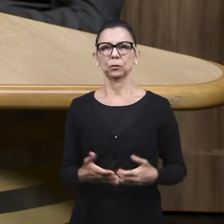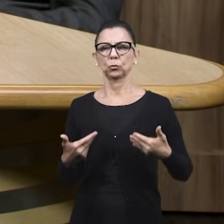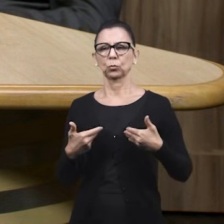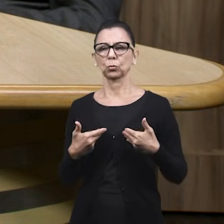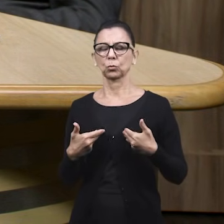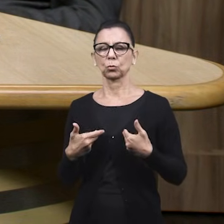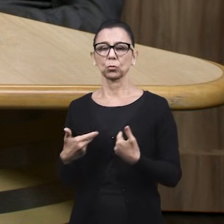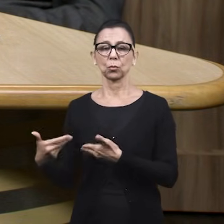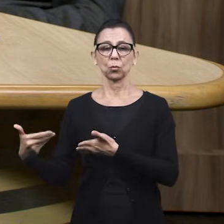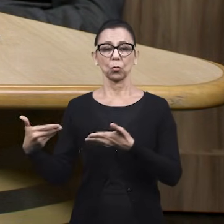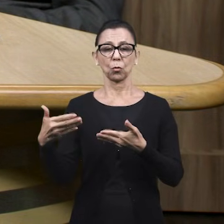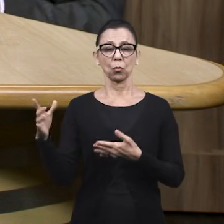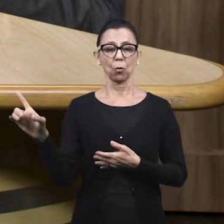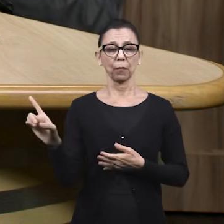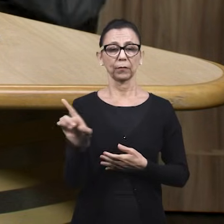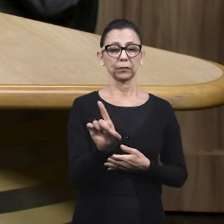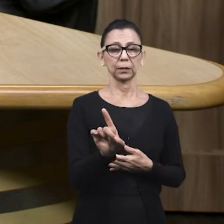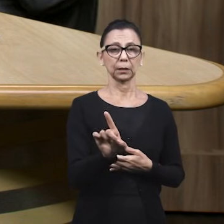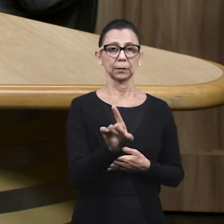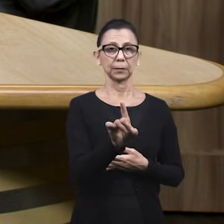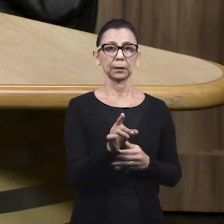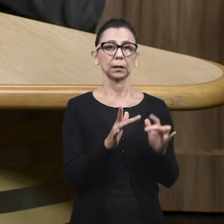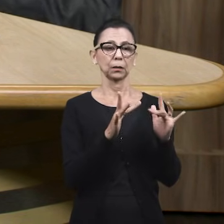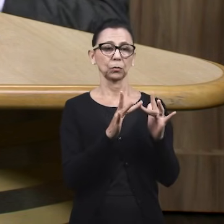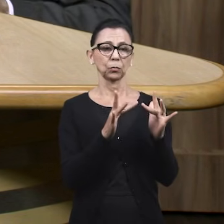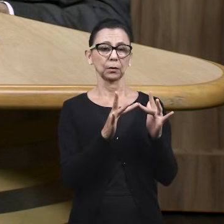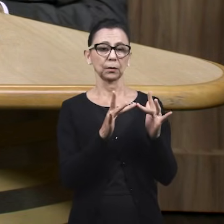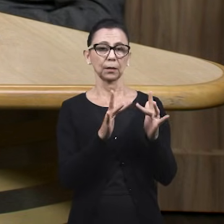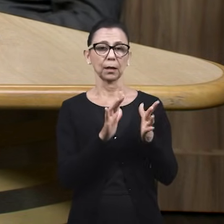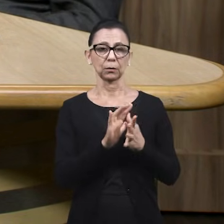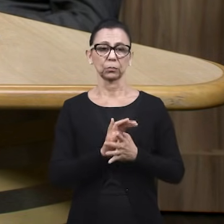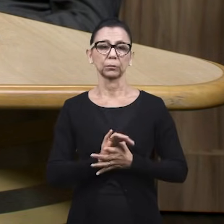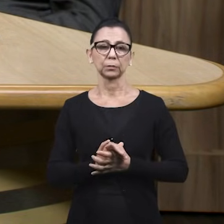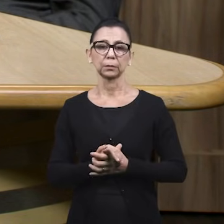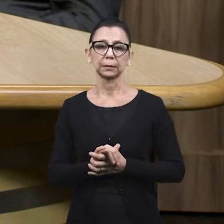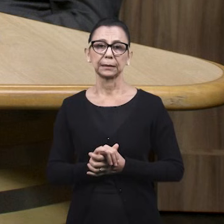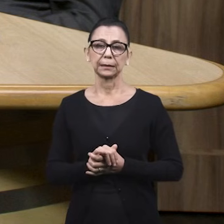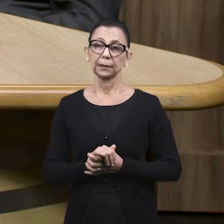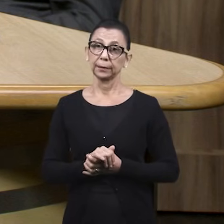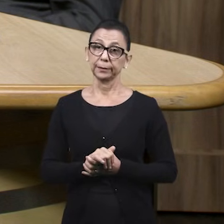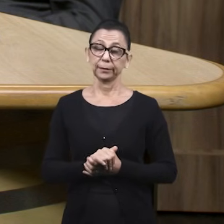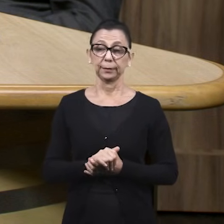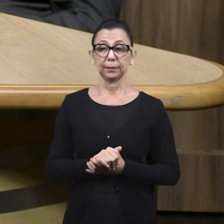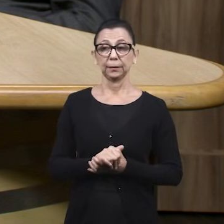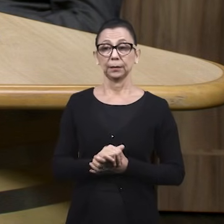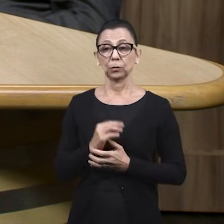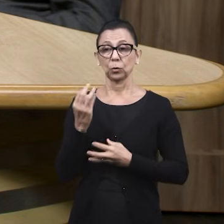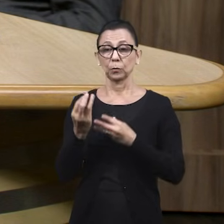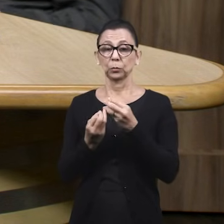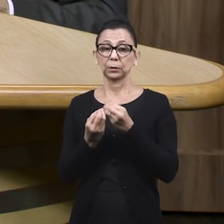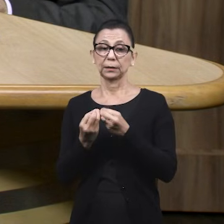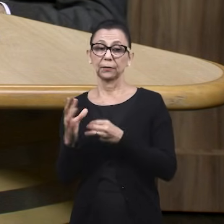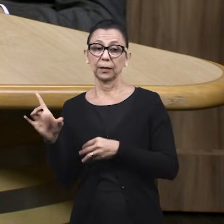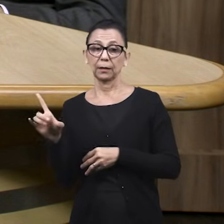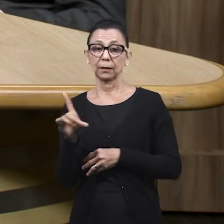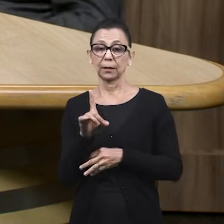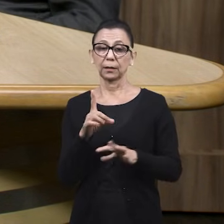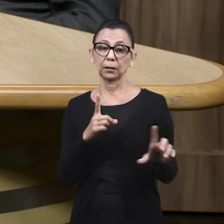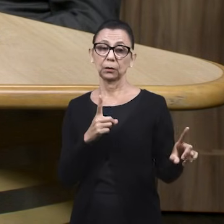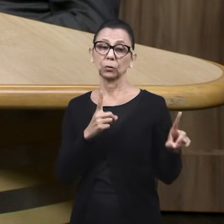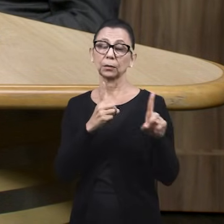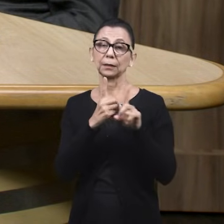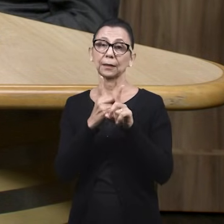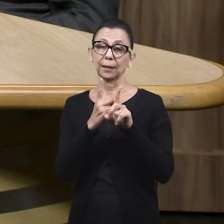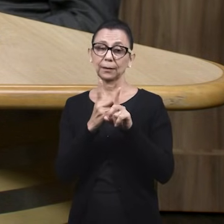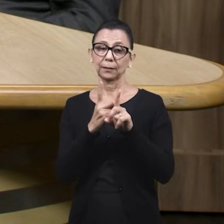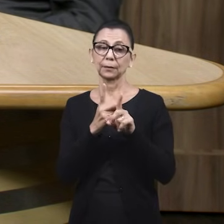ele, nos permite chegar a ele. Sim. Isso ninguém vai tratar como sendo uma coisa banal. As